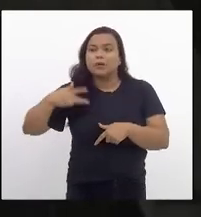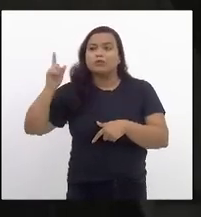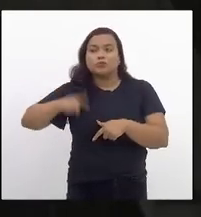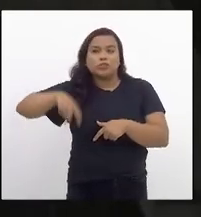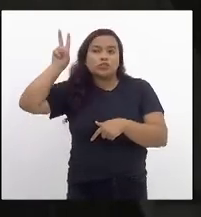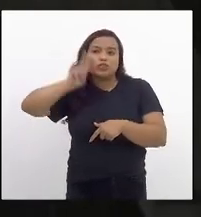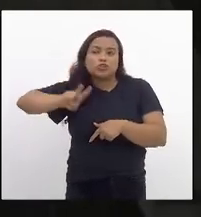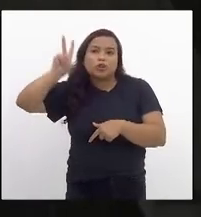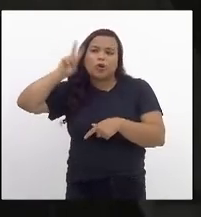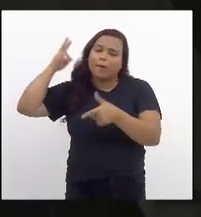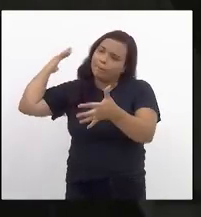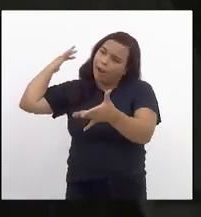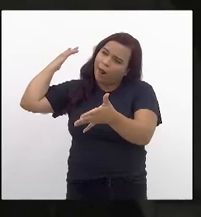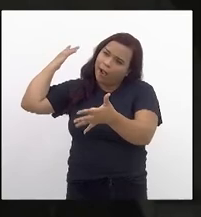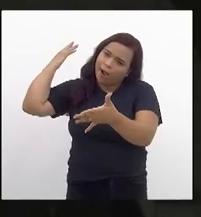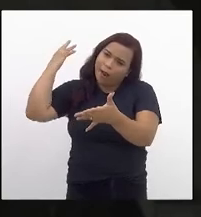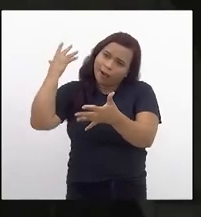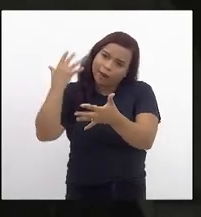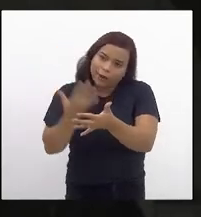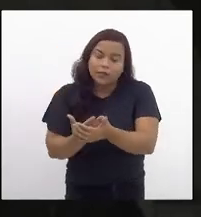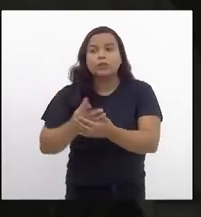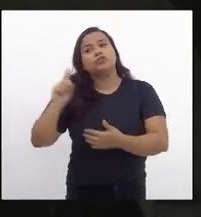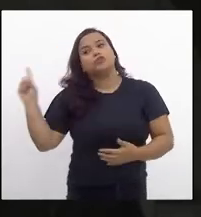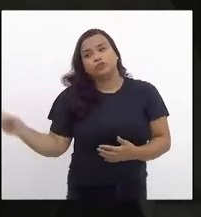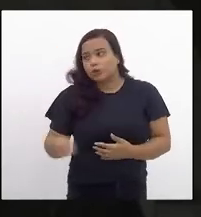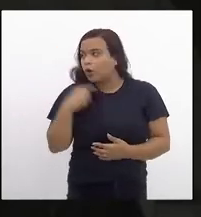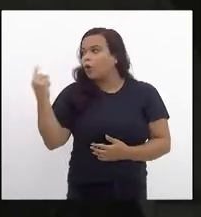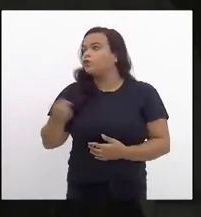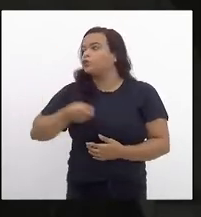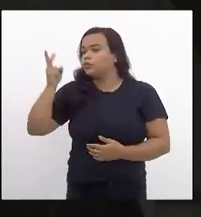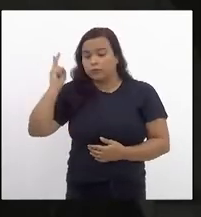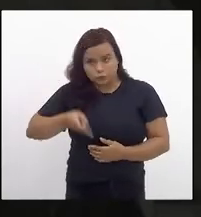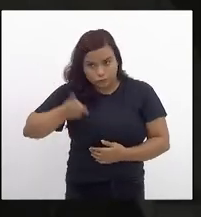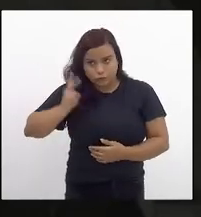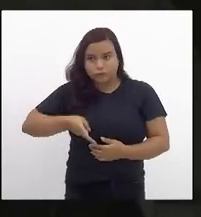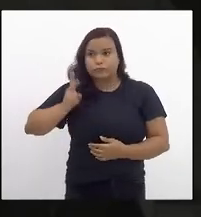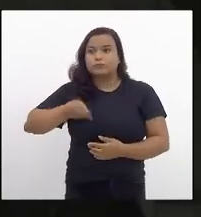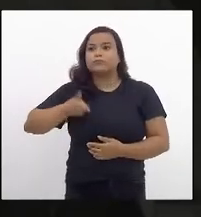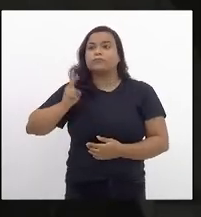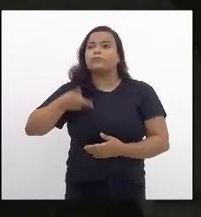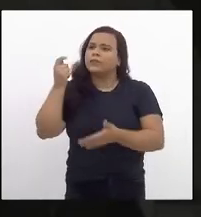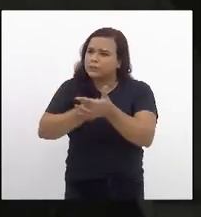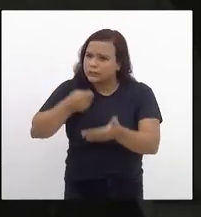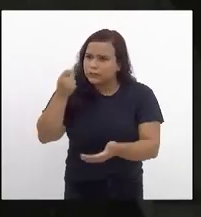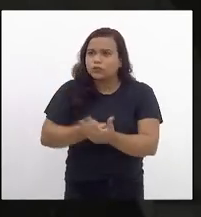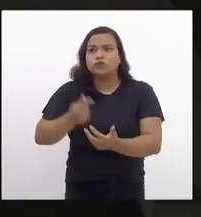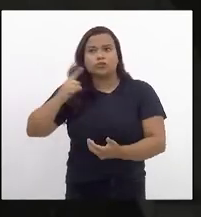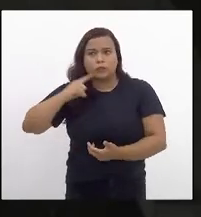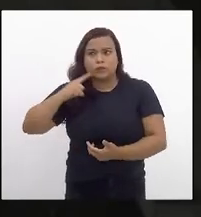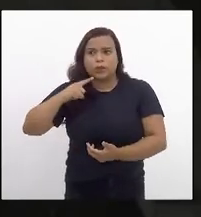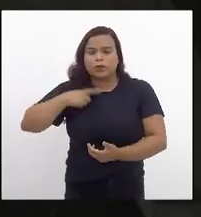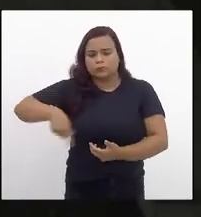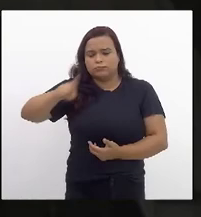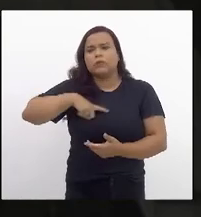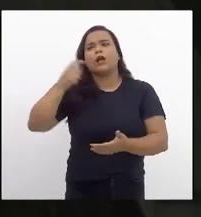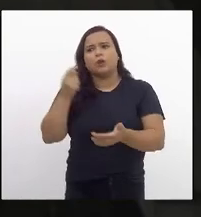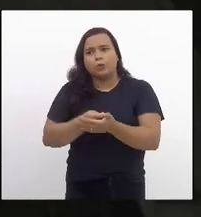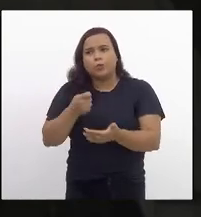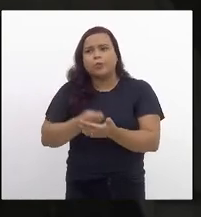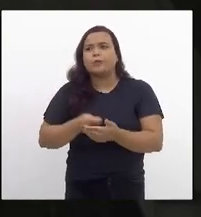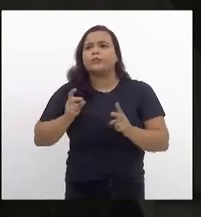históricas que vamos continuar a insistir nas mesmas